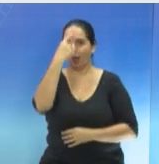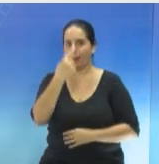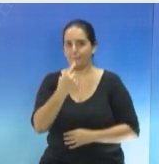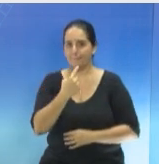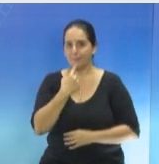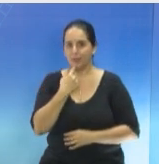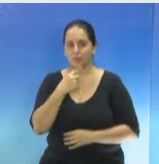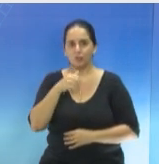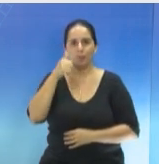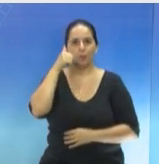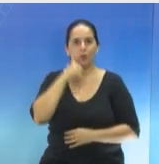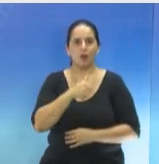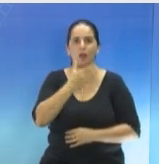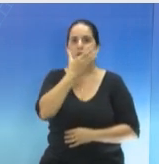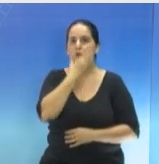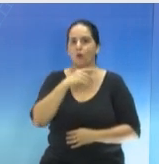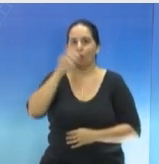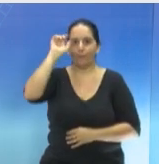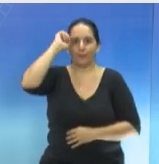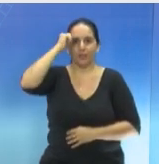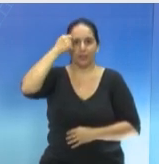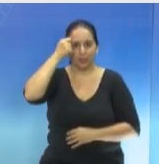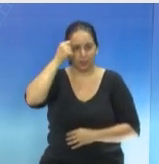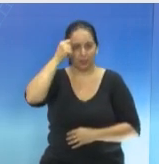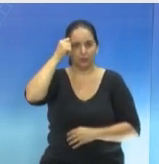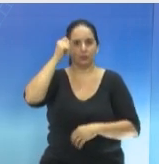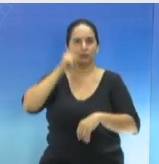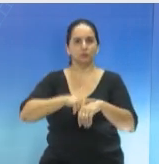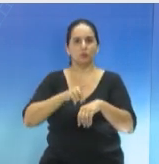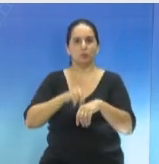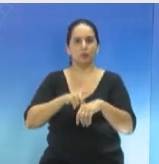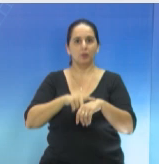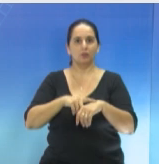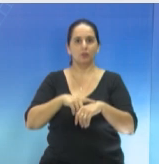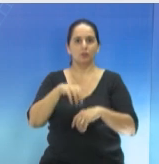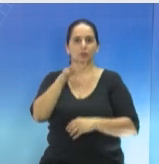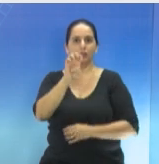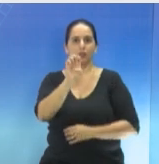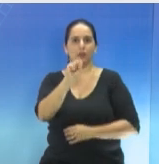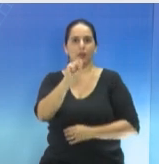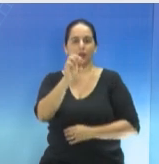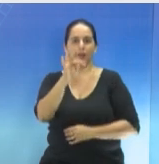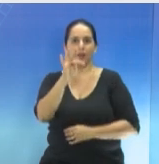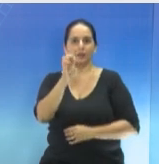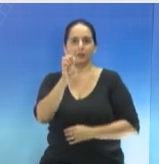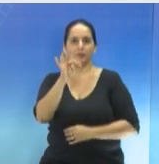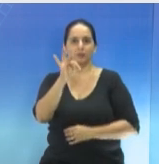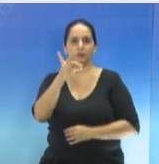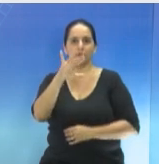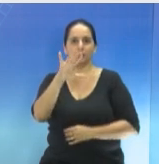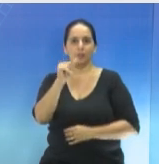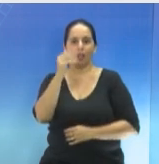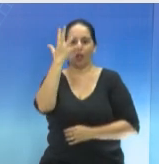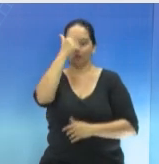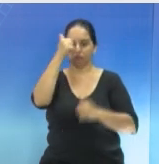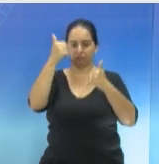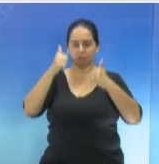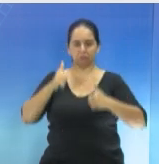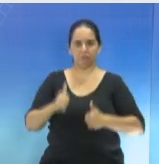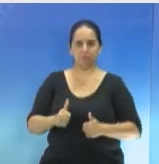e estética do racismo. Isso aí foi publicado, então, no dossiê Trabalho e Educação Básica. A versão é